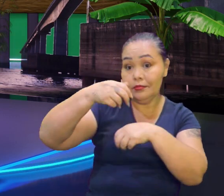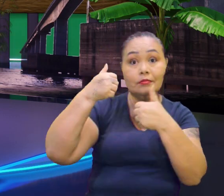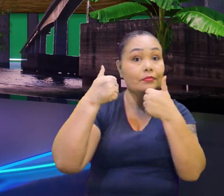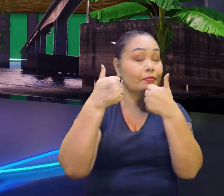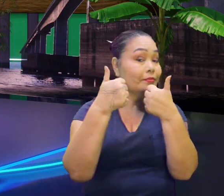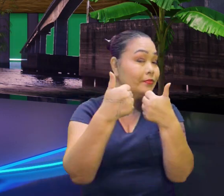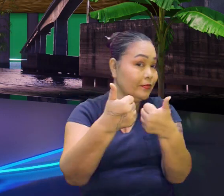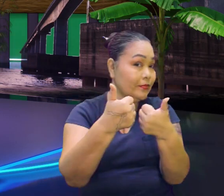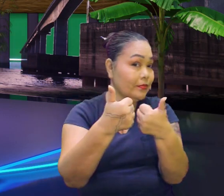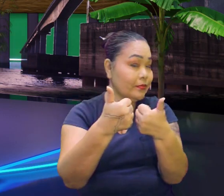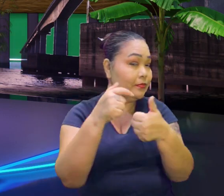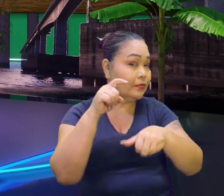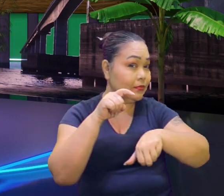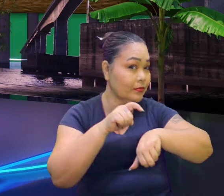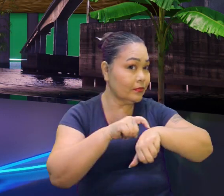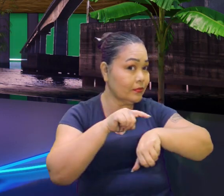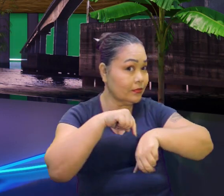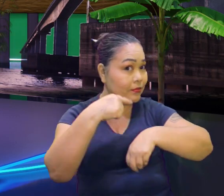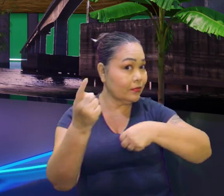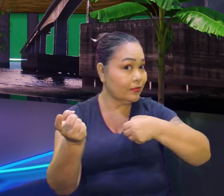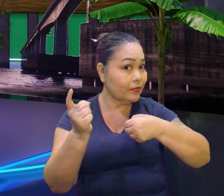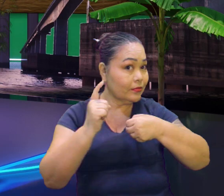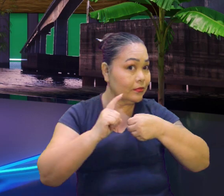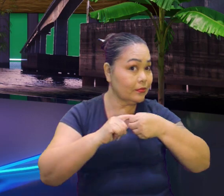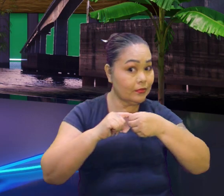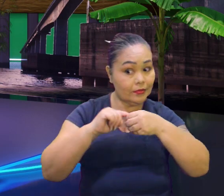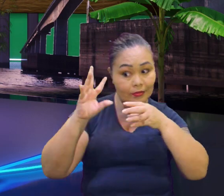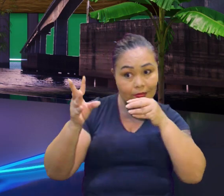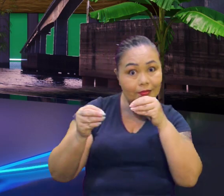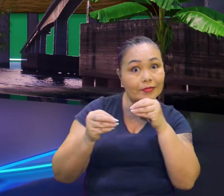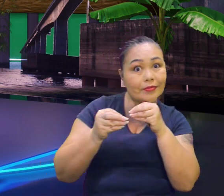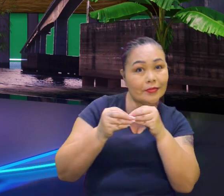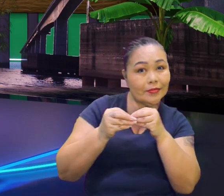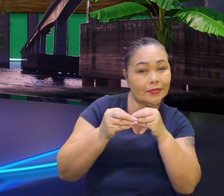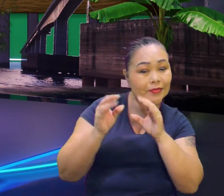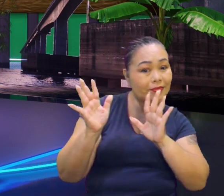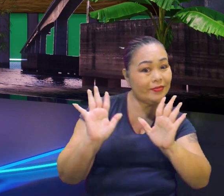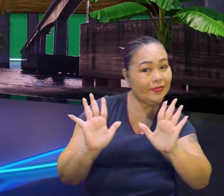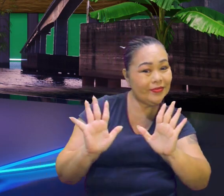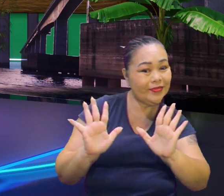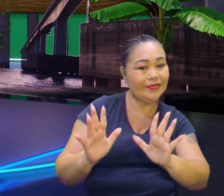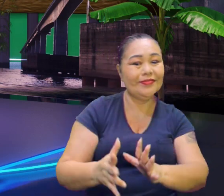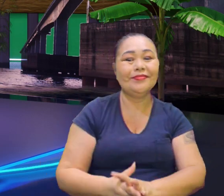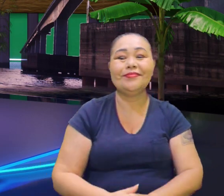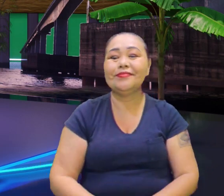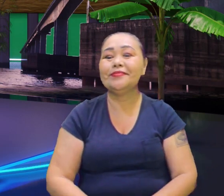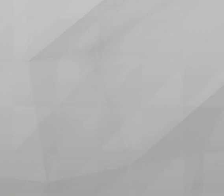Beleza? Daqui a pouco a gente volta para o nosso resumão. Tchau!